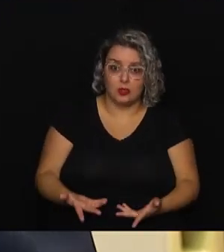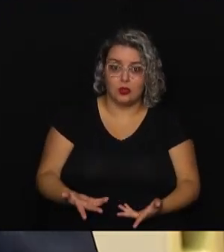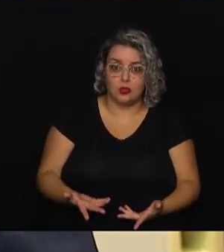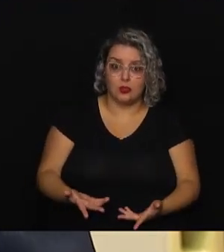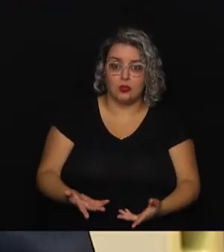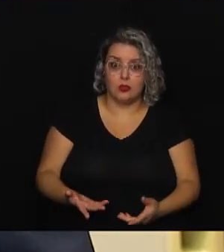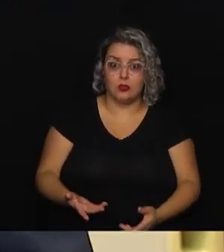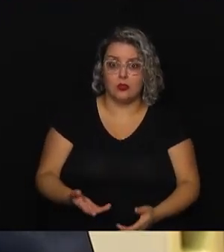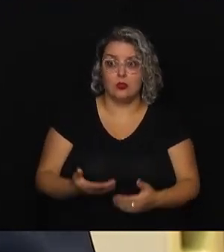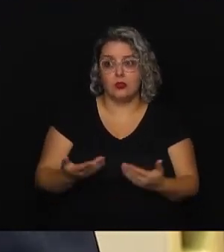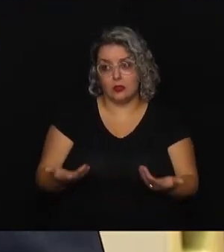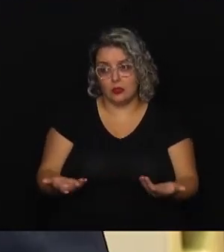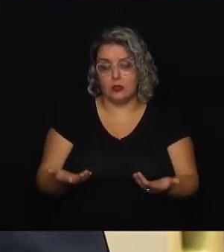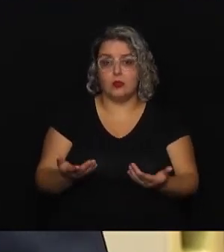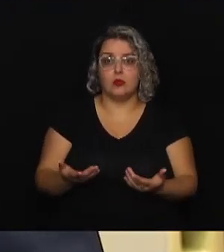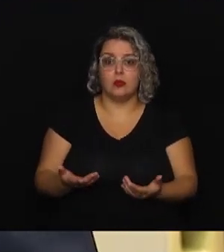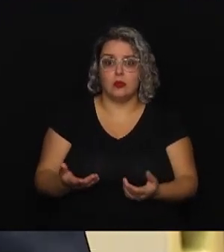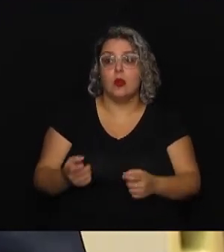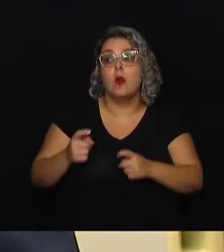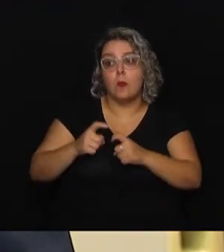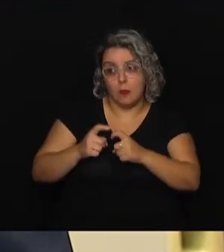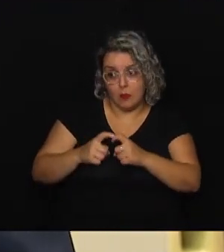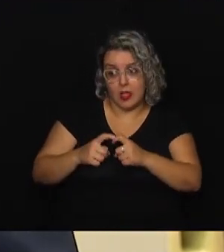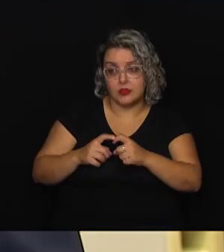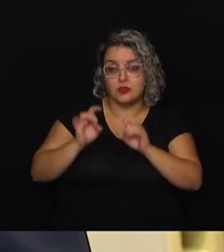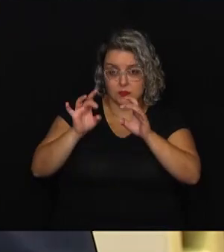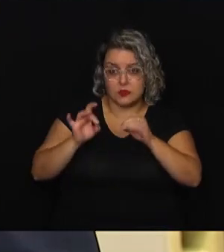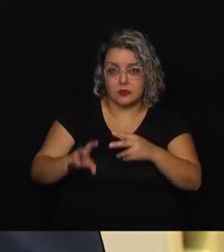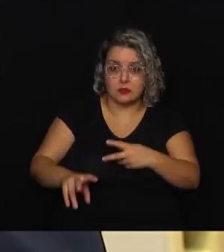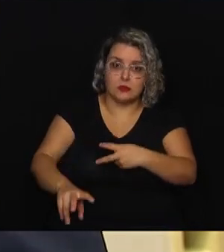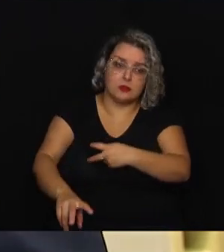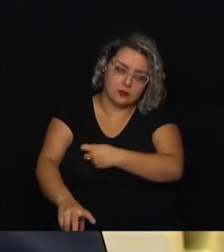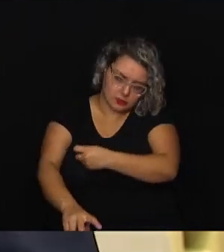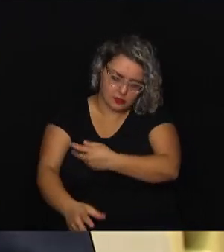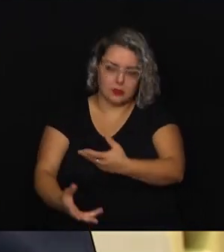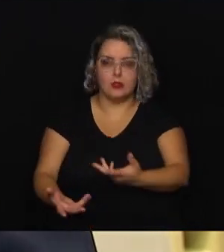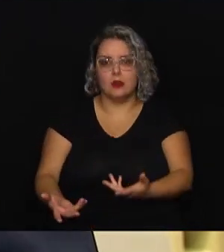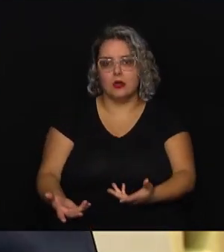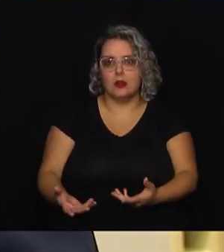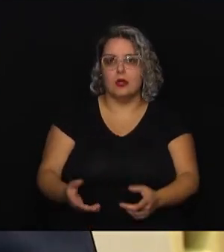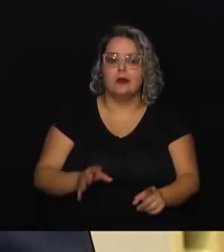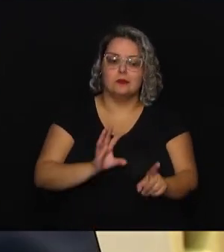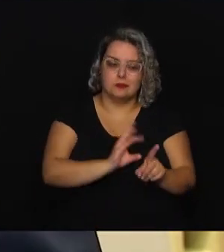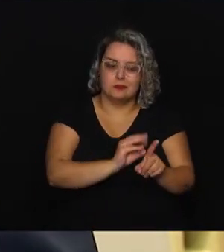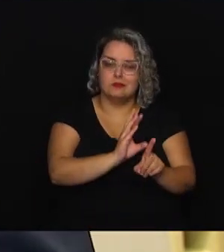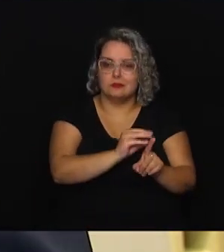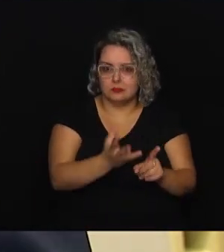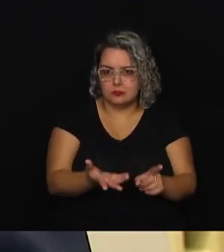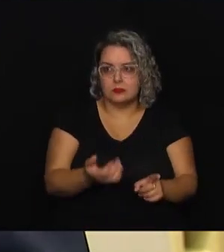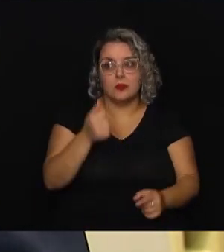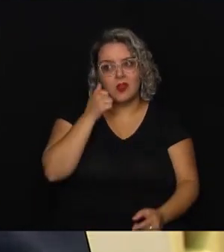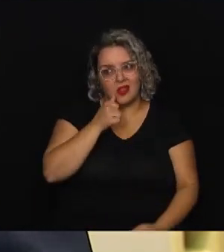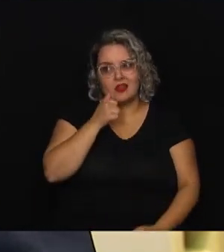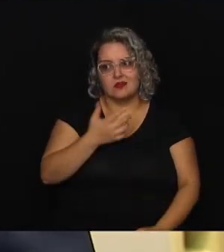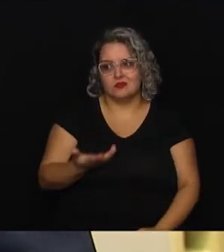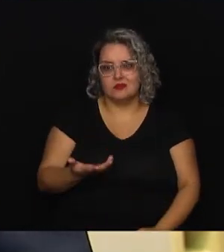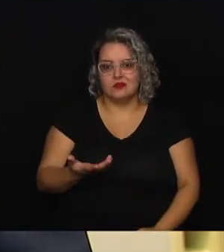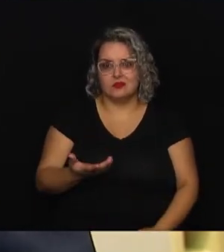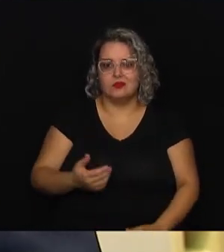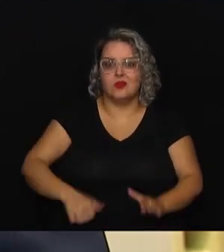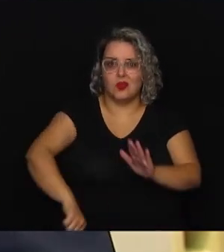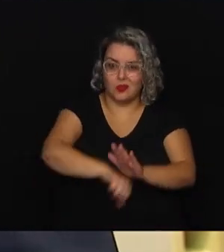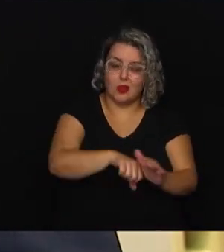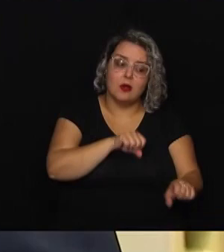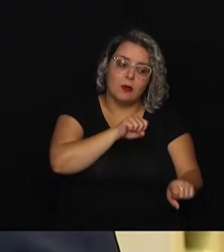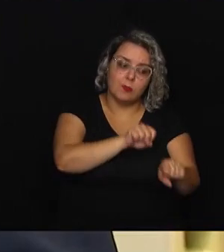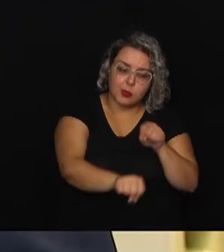onde um anestesista, né, ele abusa de uma mulher cometendo o crime de